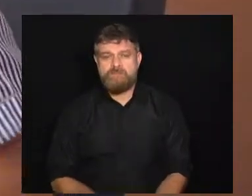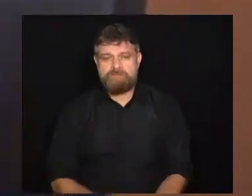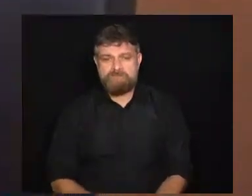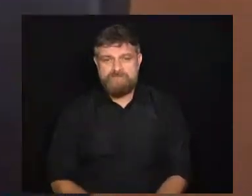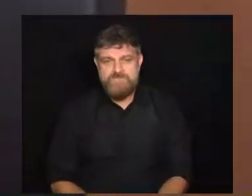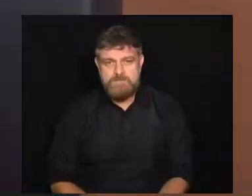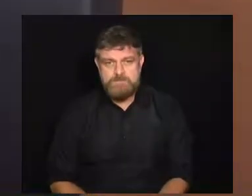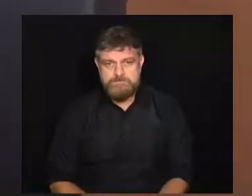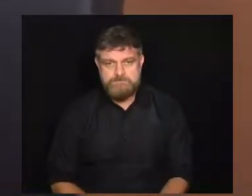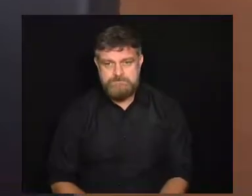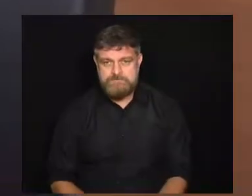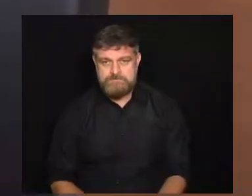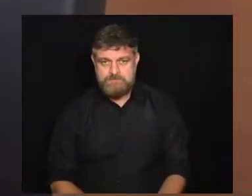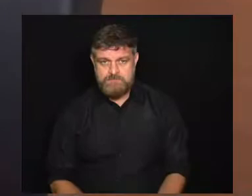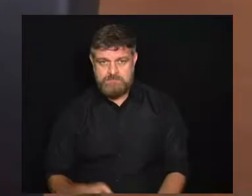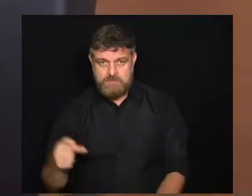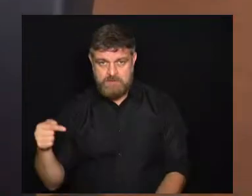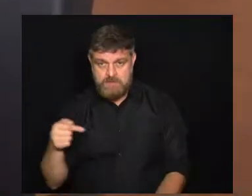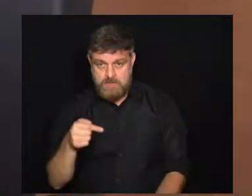Esses casos